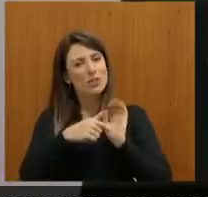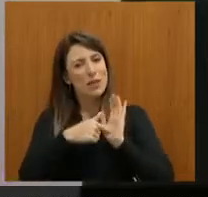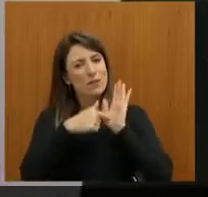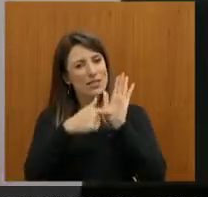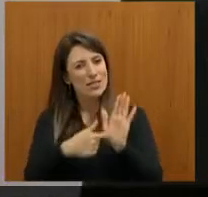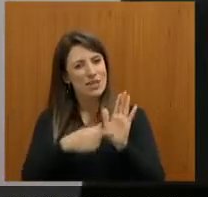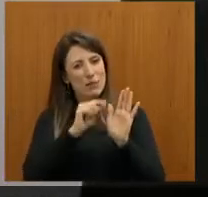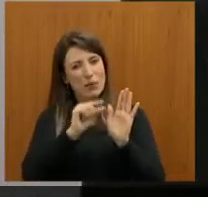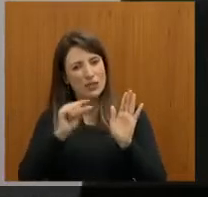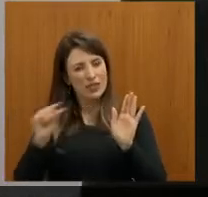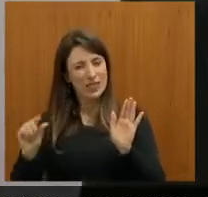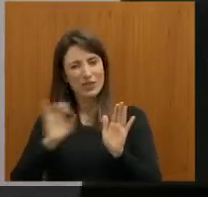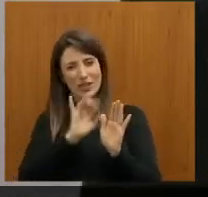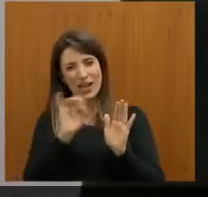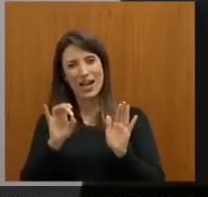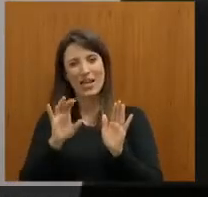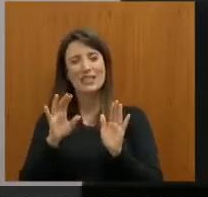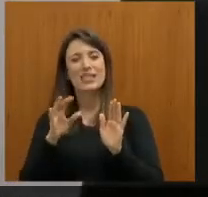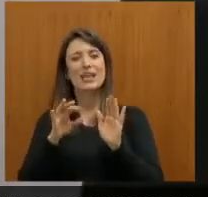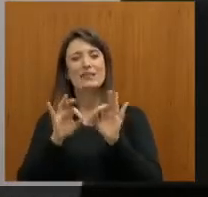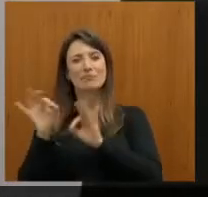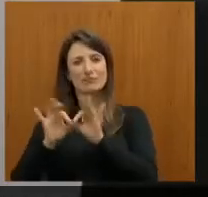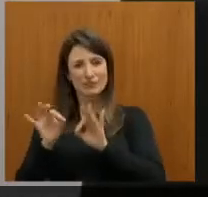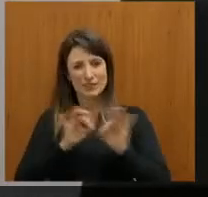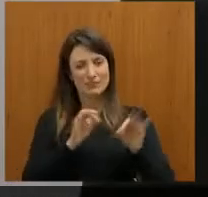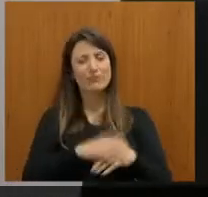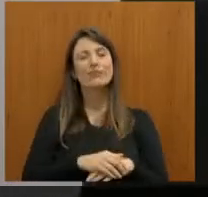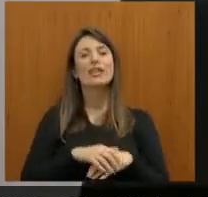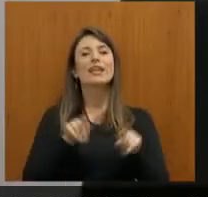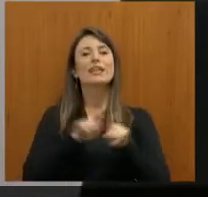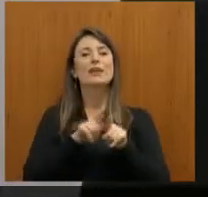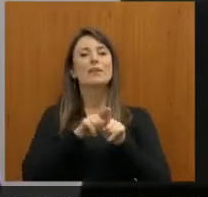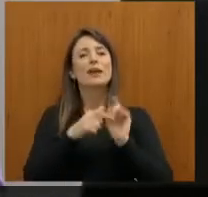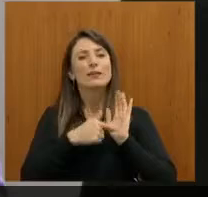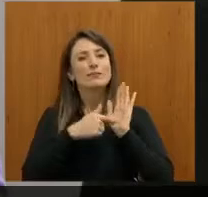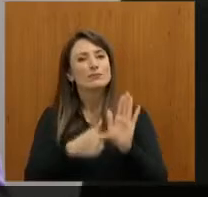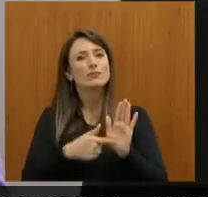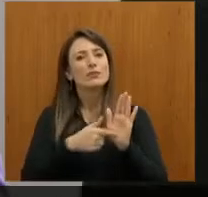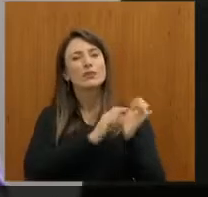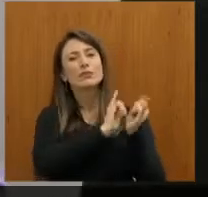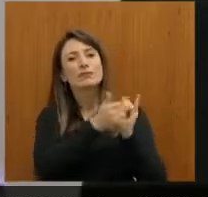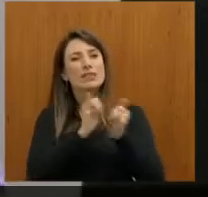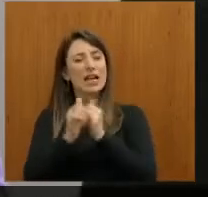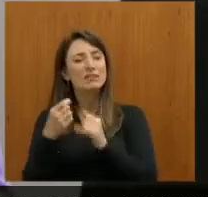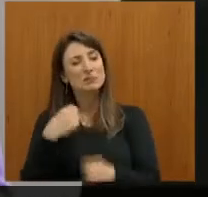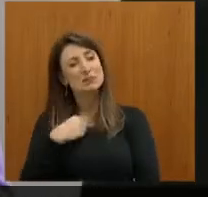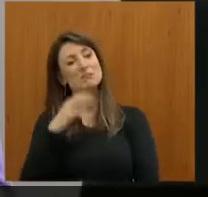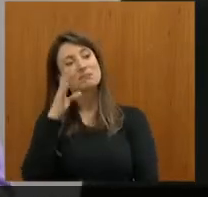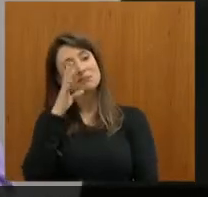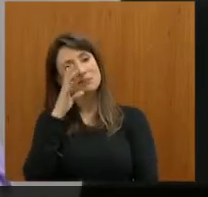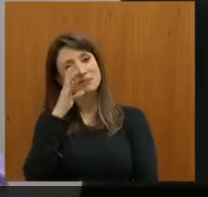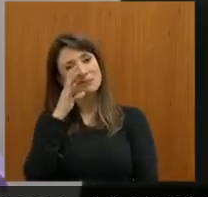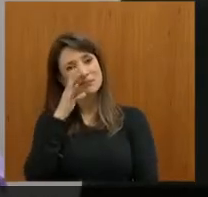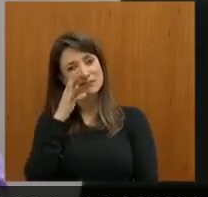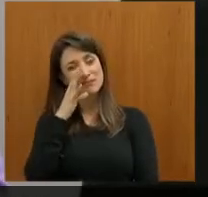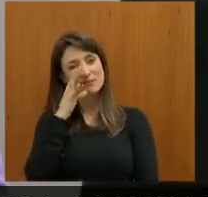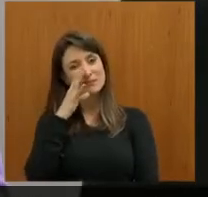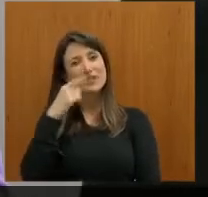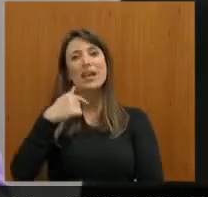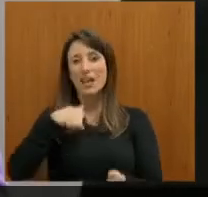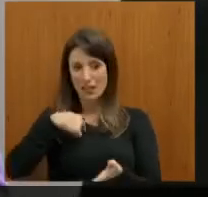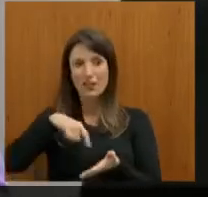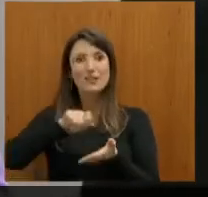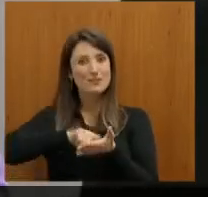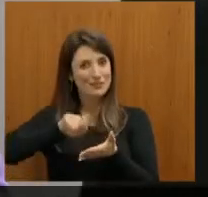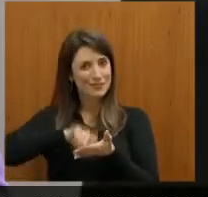pouquinho daqueles trabalhos é trouxe dados gente números que são bastante impressionantes Inclusive eu tomei nota